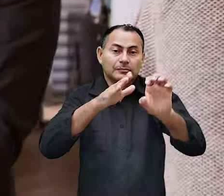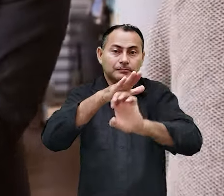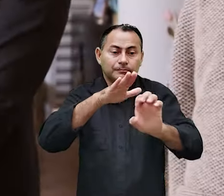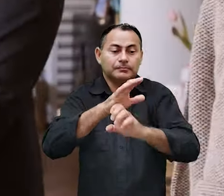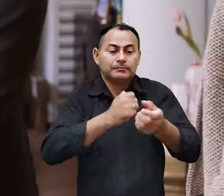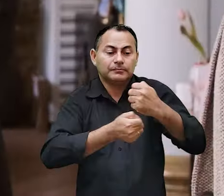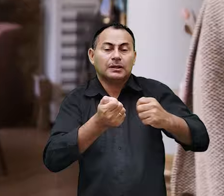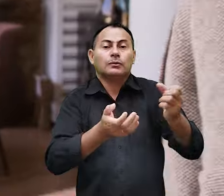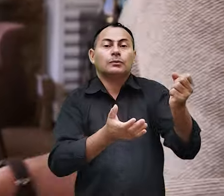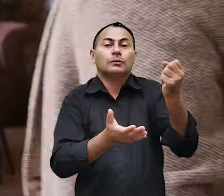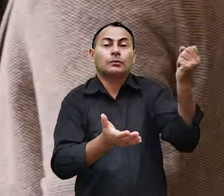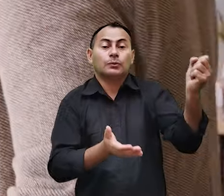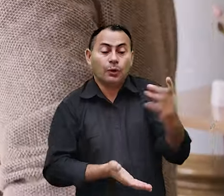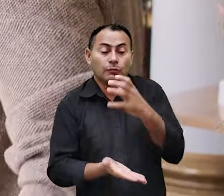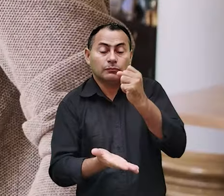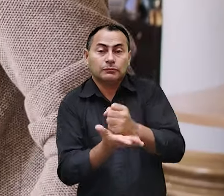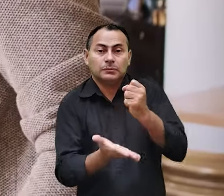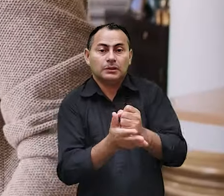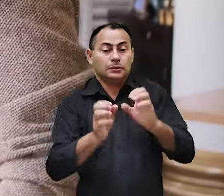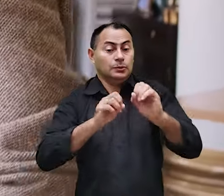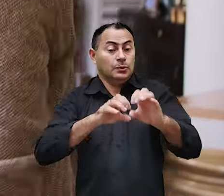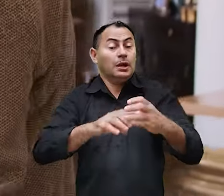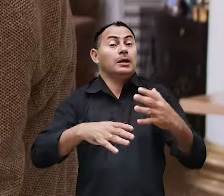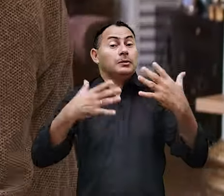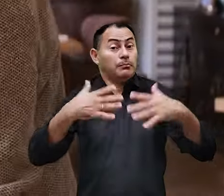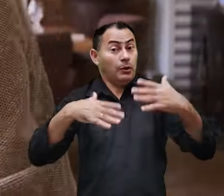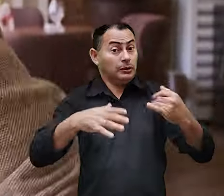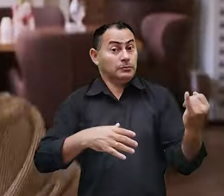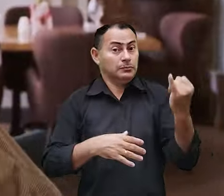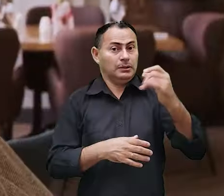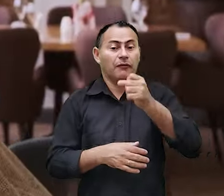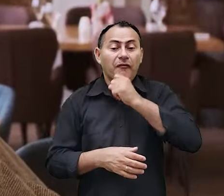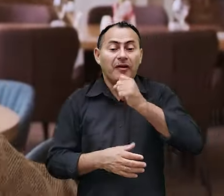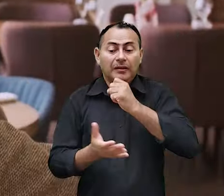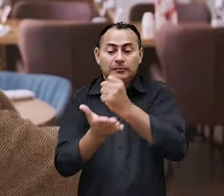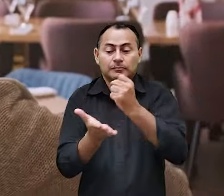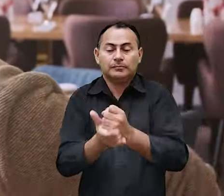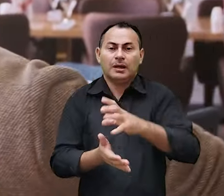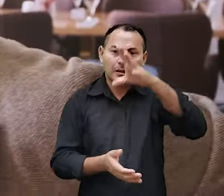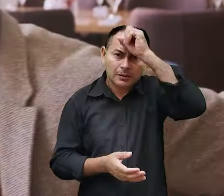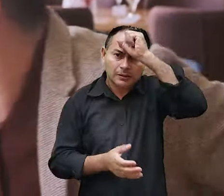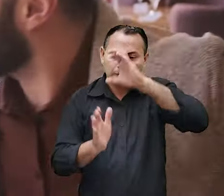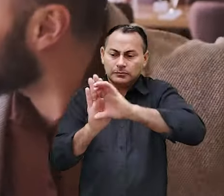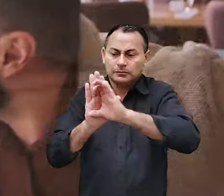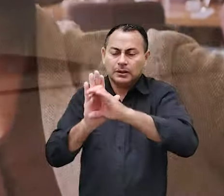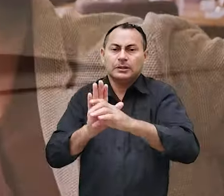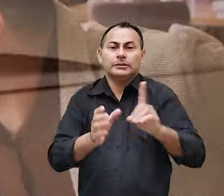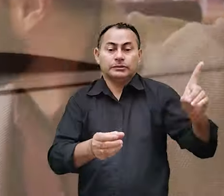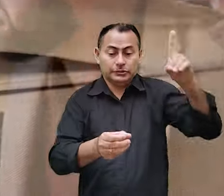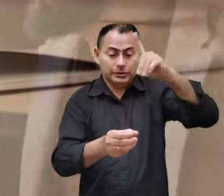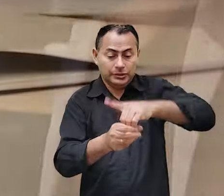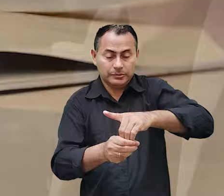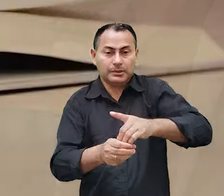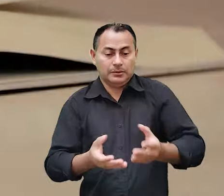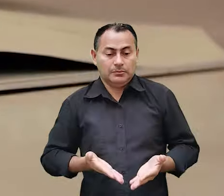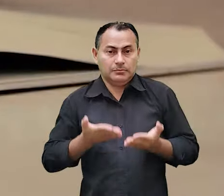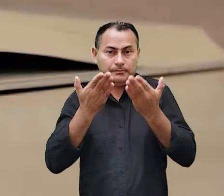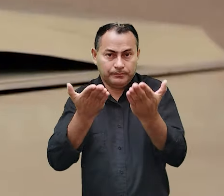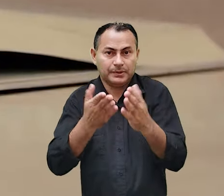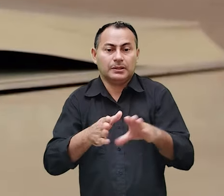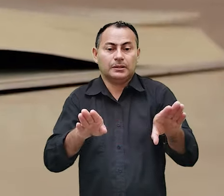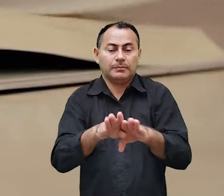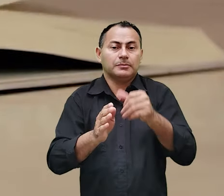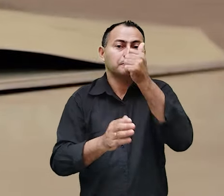Essa parábola marca o Novo Testamento com uma lição muito importante. No Velho Testamento aprendemos o conceito do dízimo e